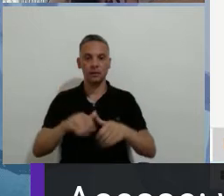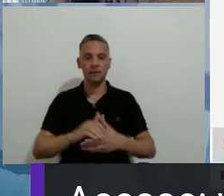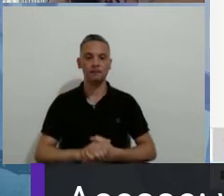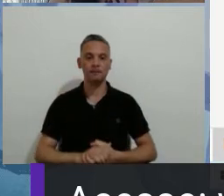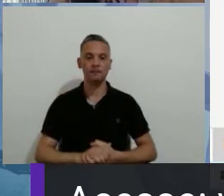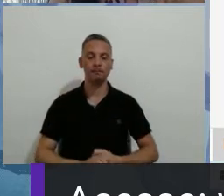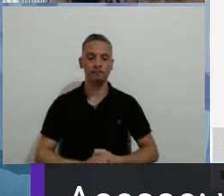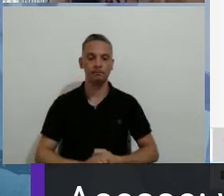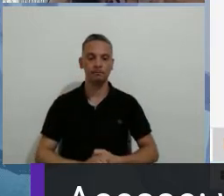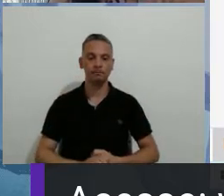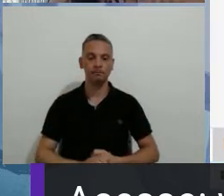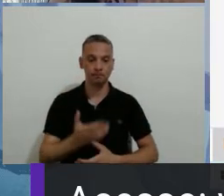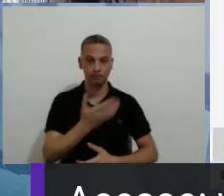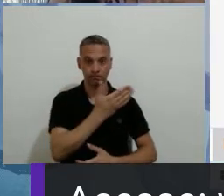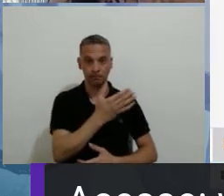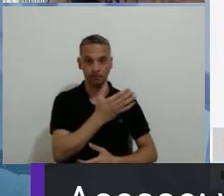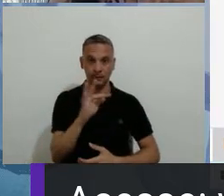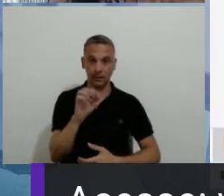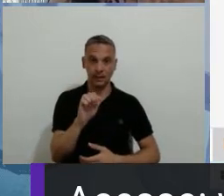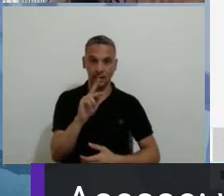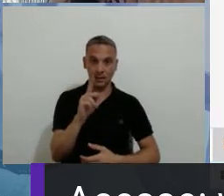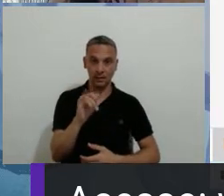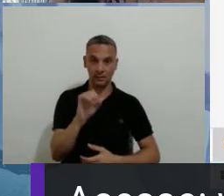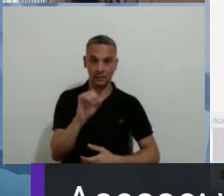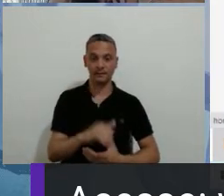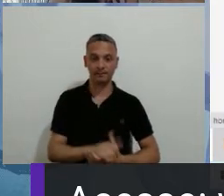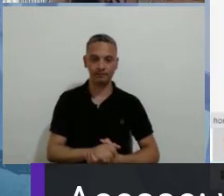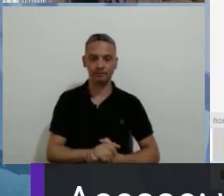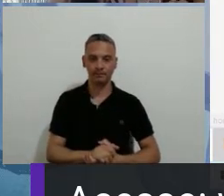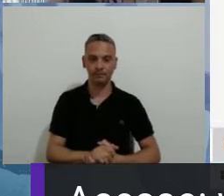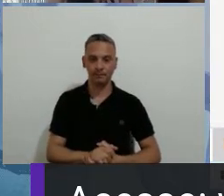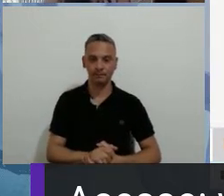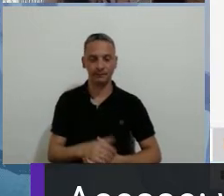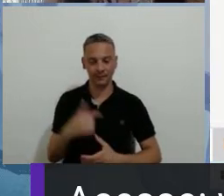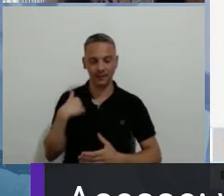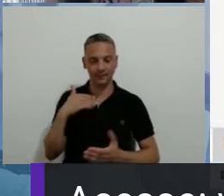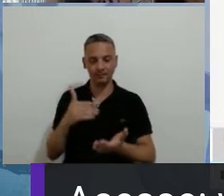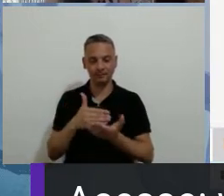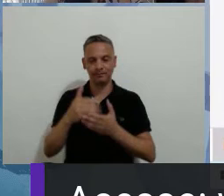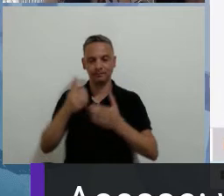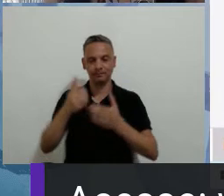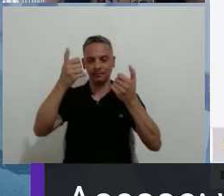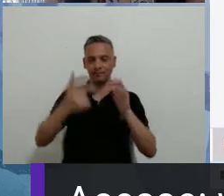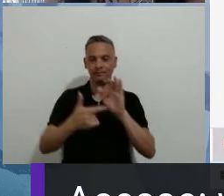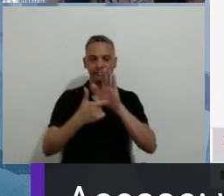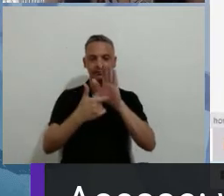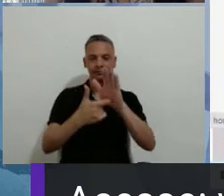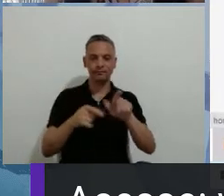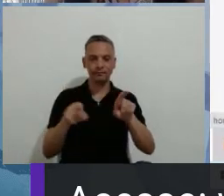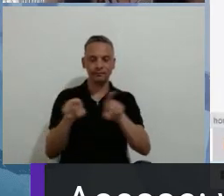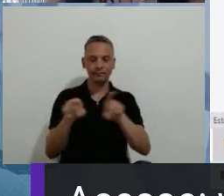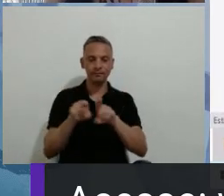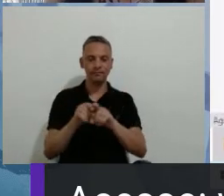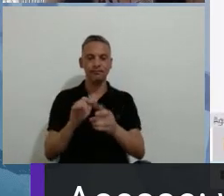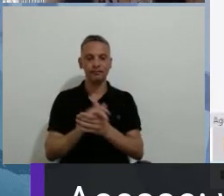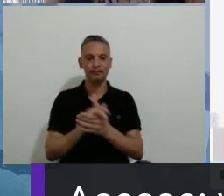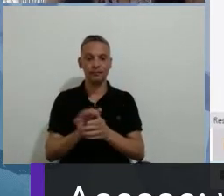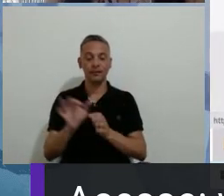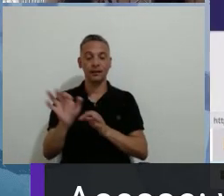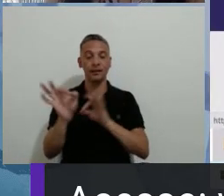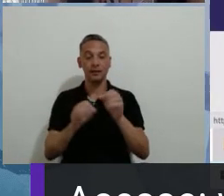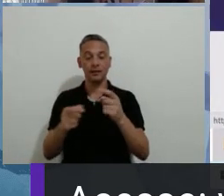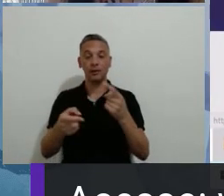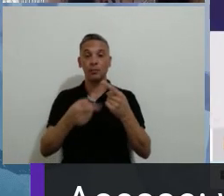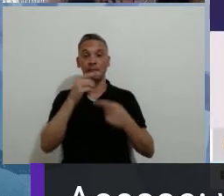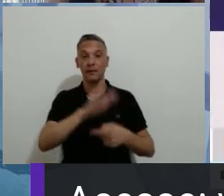Você quer seguir, Thaís? Vamos, você vai me guiando e eu vou ter o prazer de apresentar o eixo dos planos